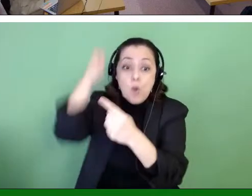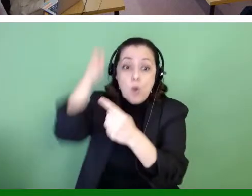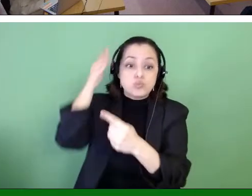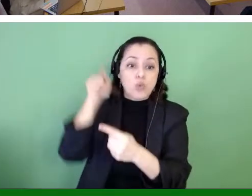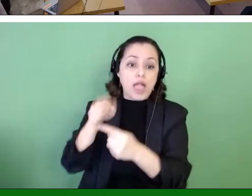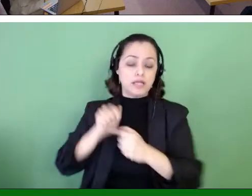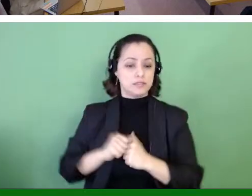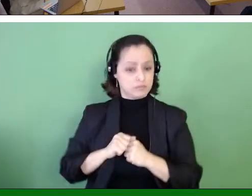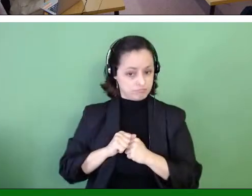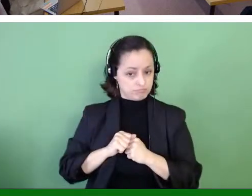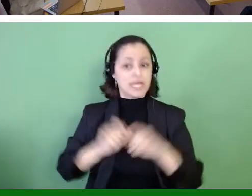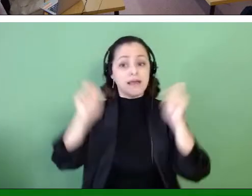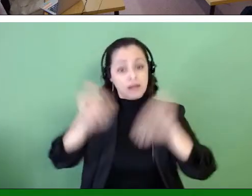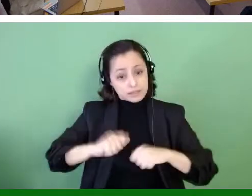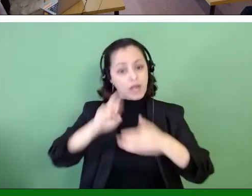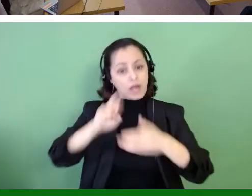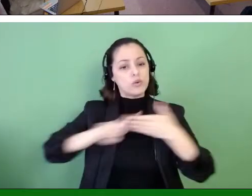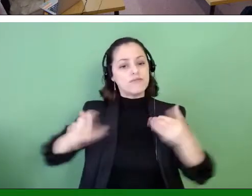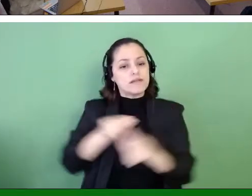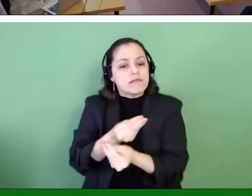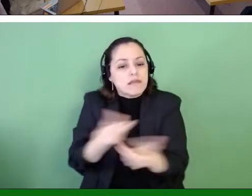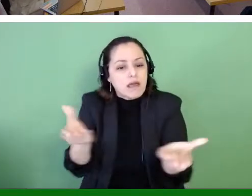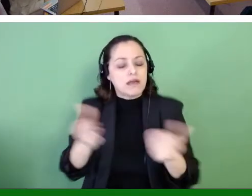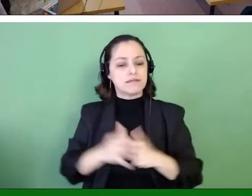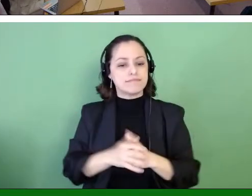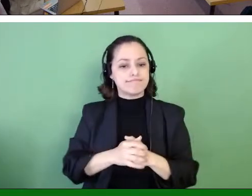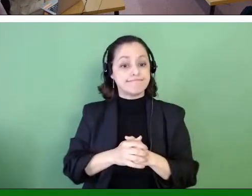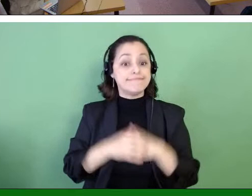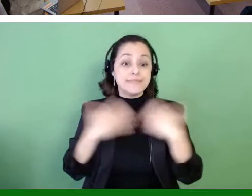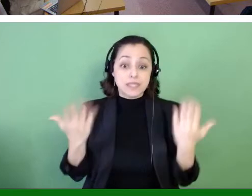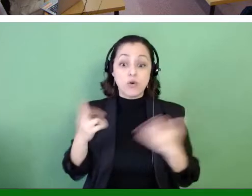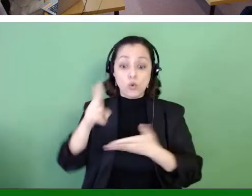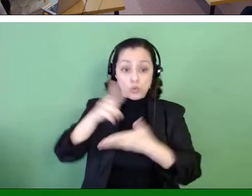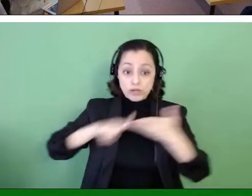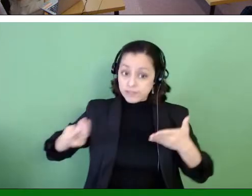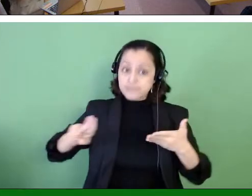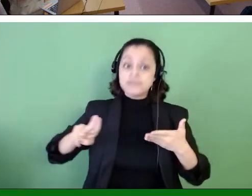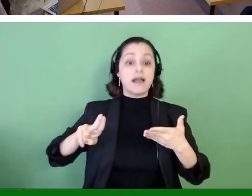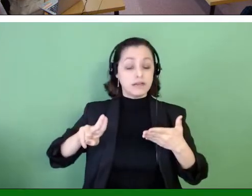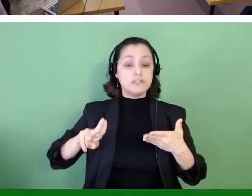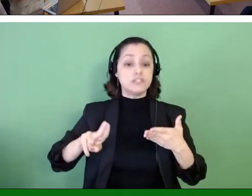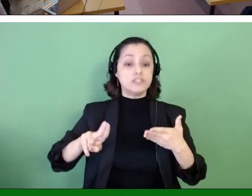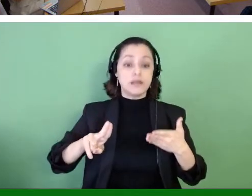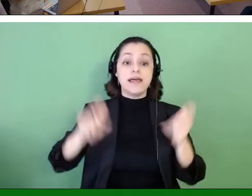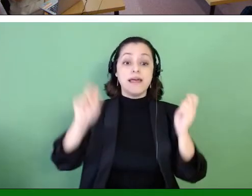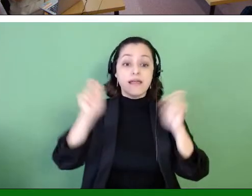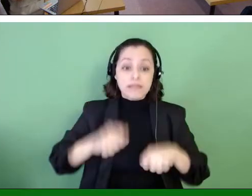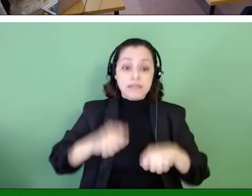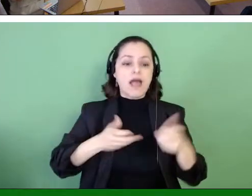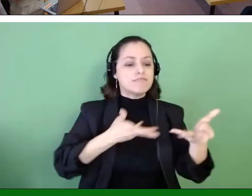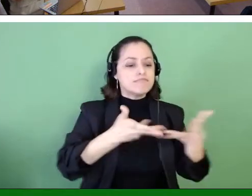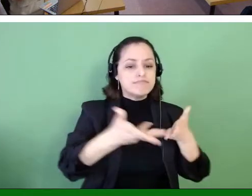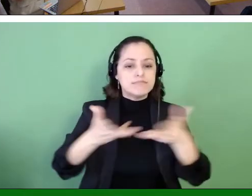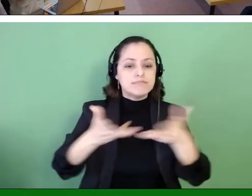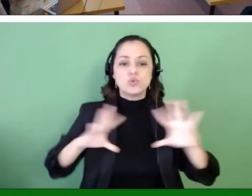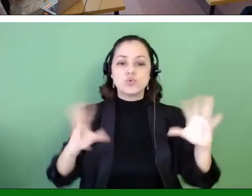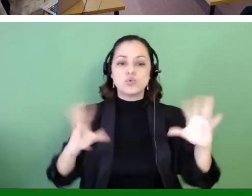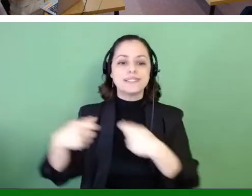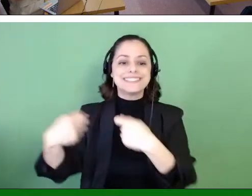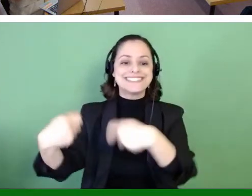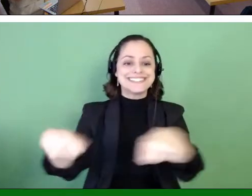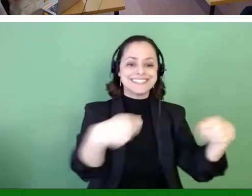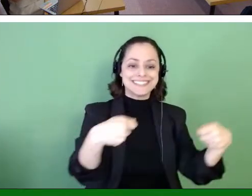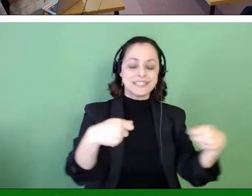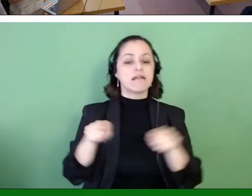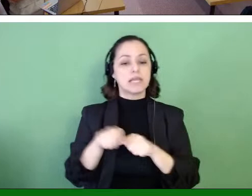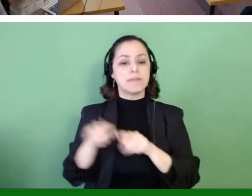parceria com a universidade, de forma que a universidade continue servindo a todo mundo nos diferentes contextos, né? Eu fico pensando exatamente